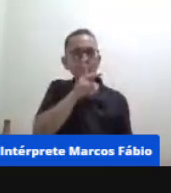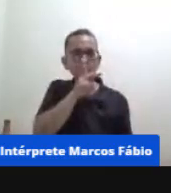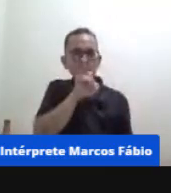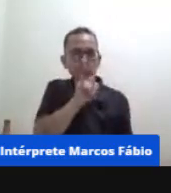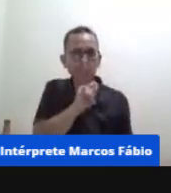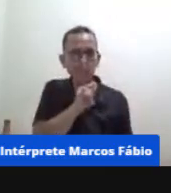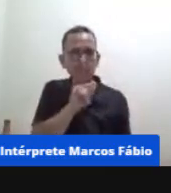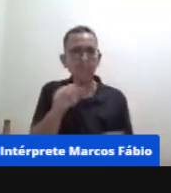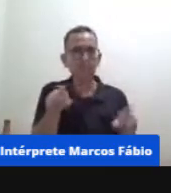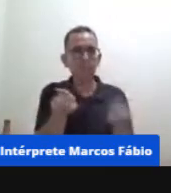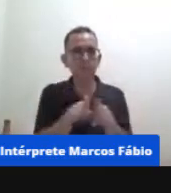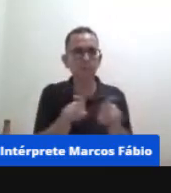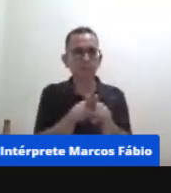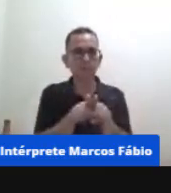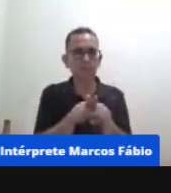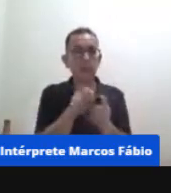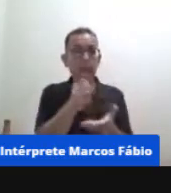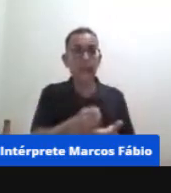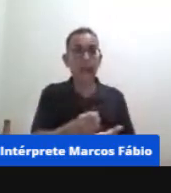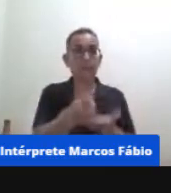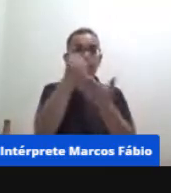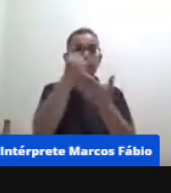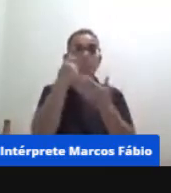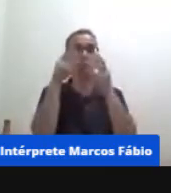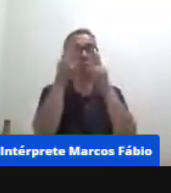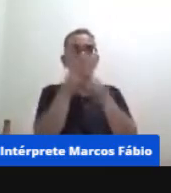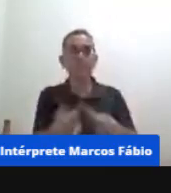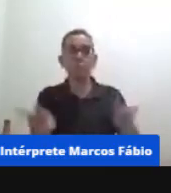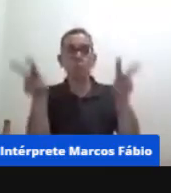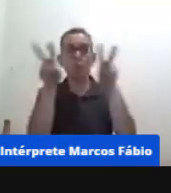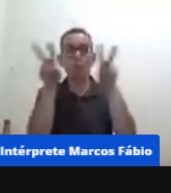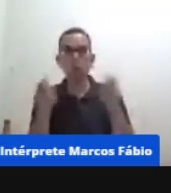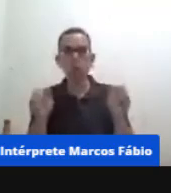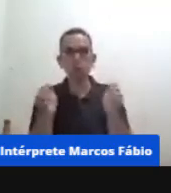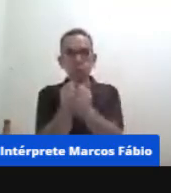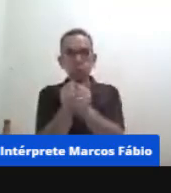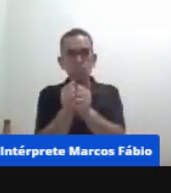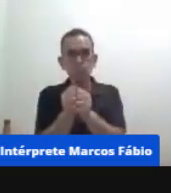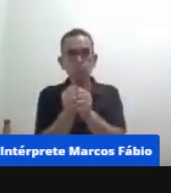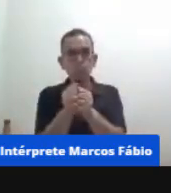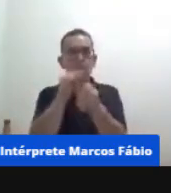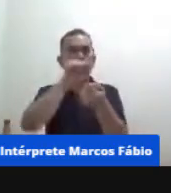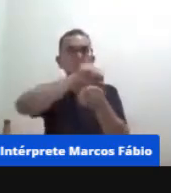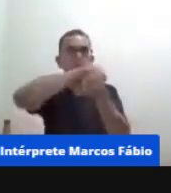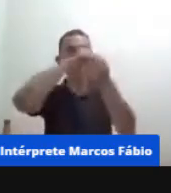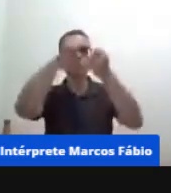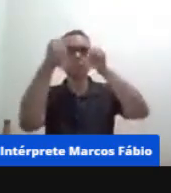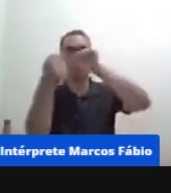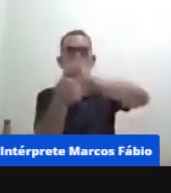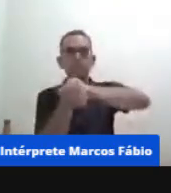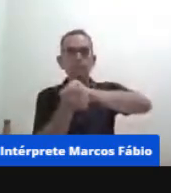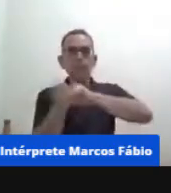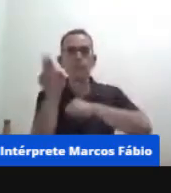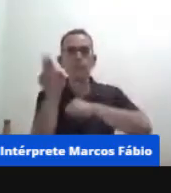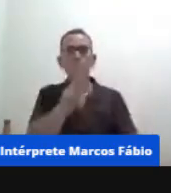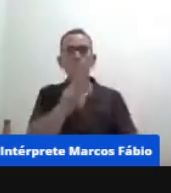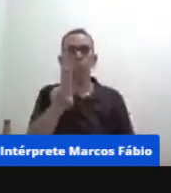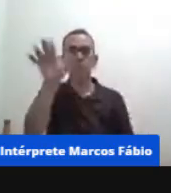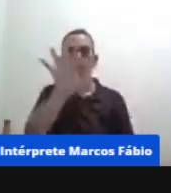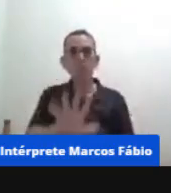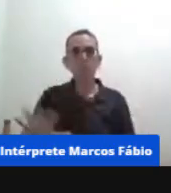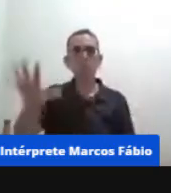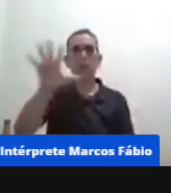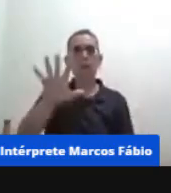visual. A gente trouxe junto a contextualização com o uso da imagem. No texto seguinte, vocês